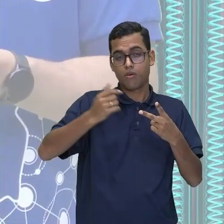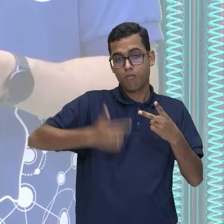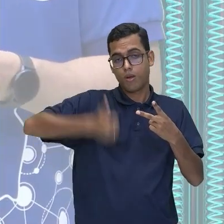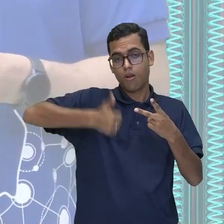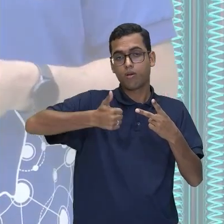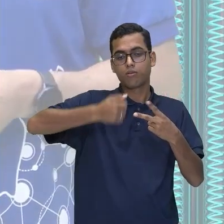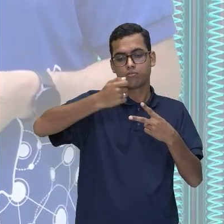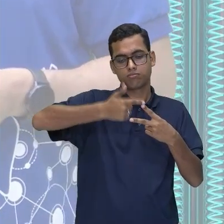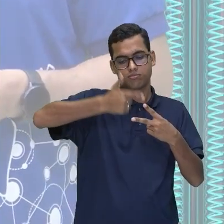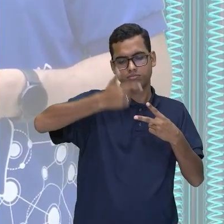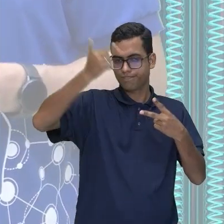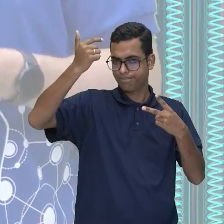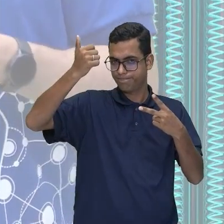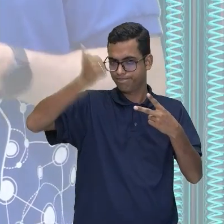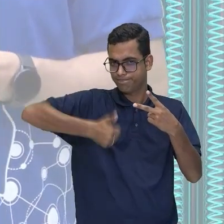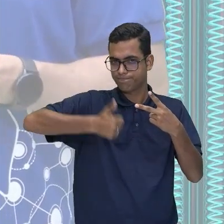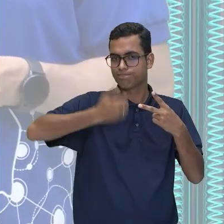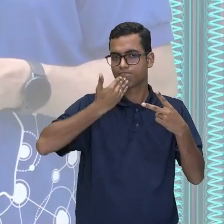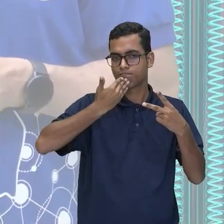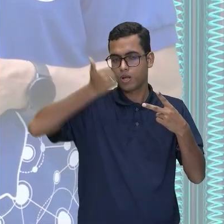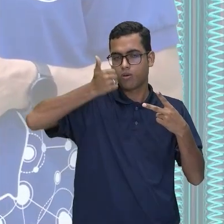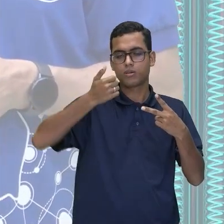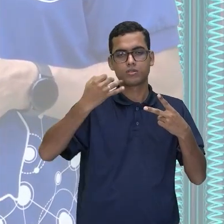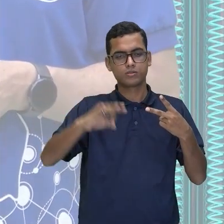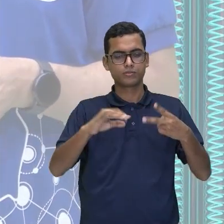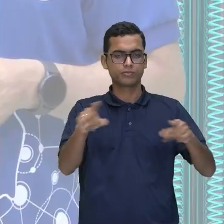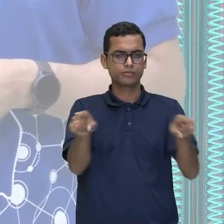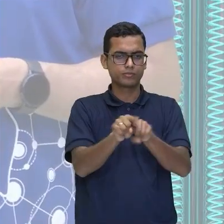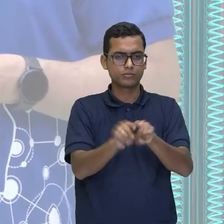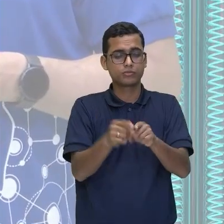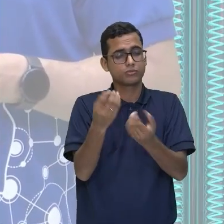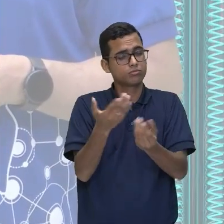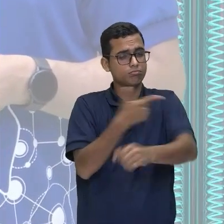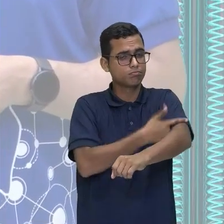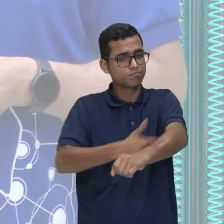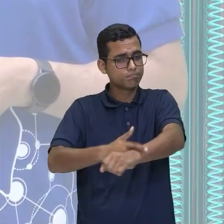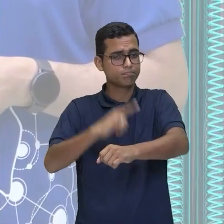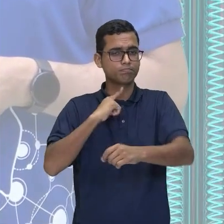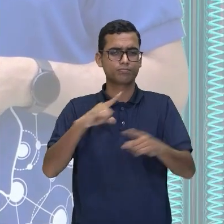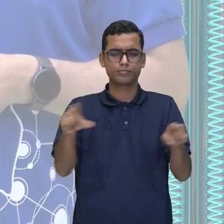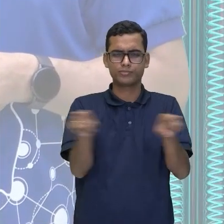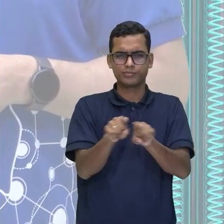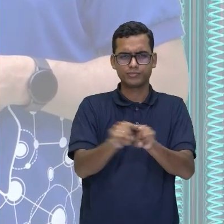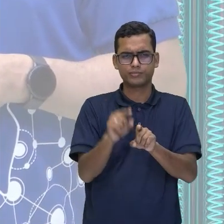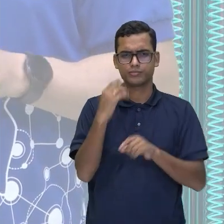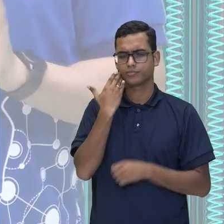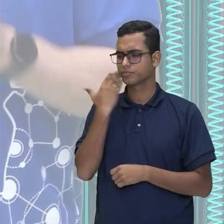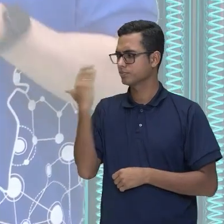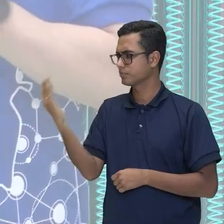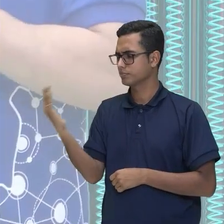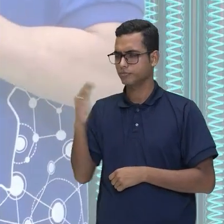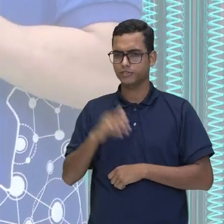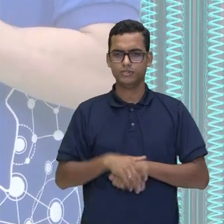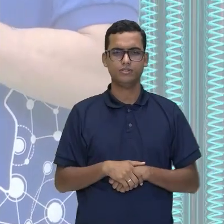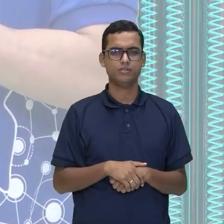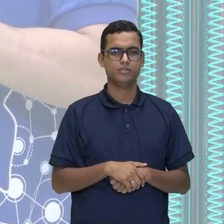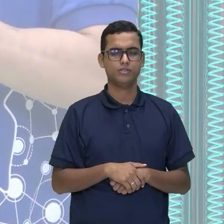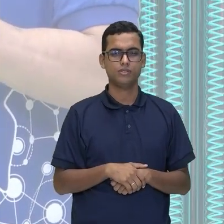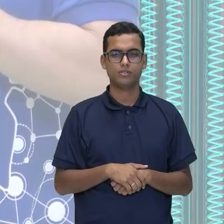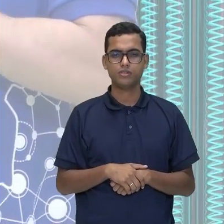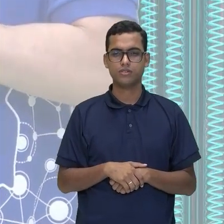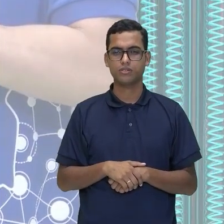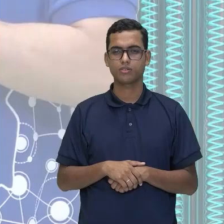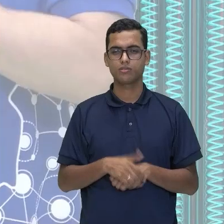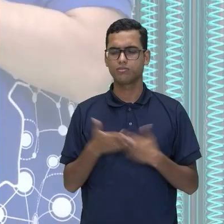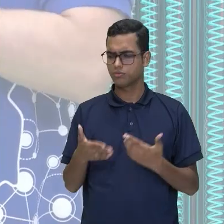feito agora, então por que não eu falar de uma forma mais educada? Can you do it immediately, please? Você pode